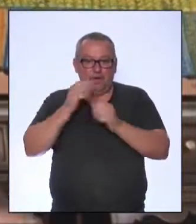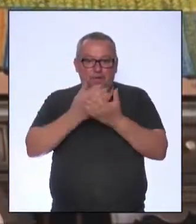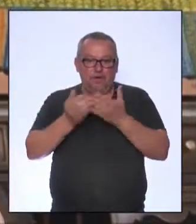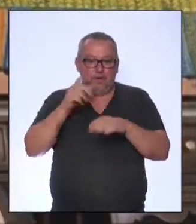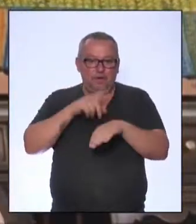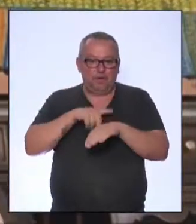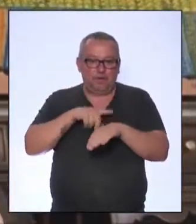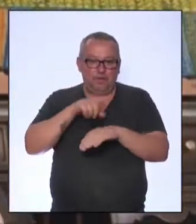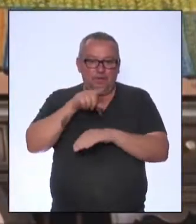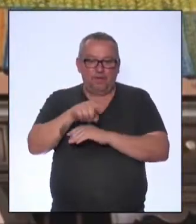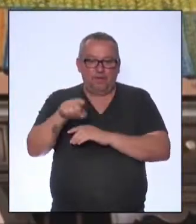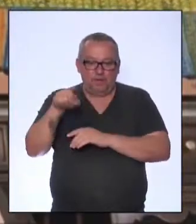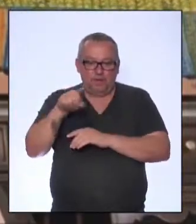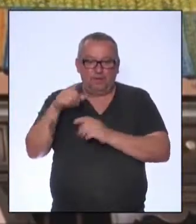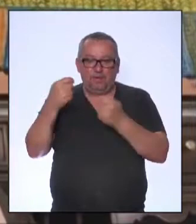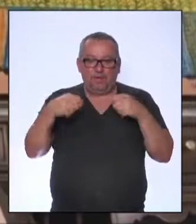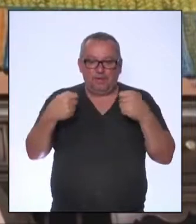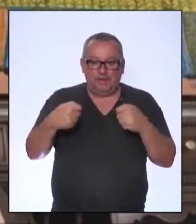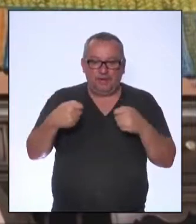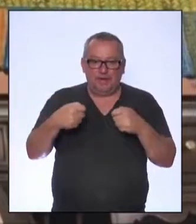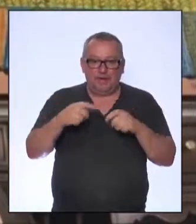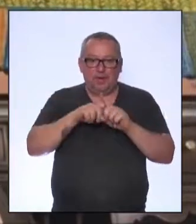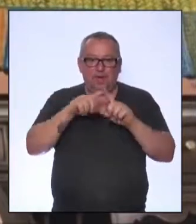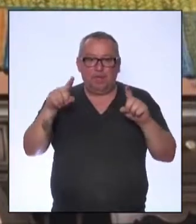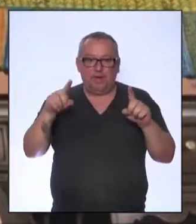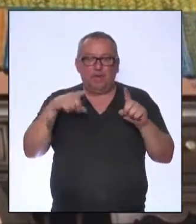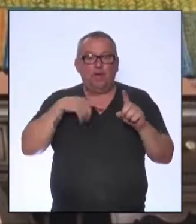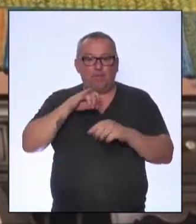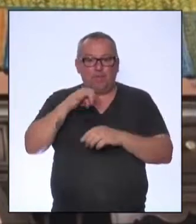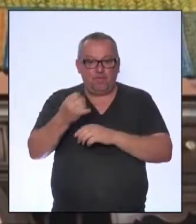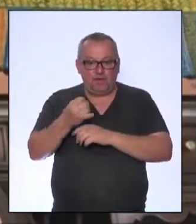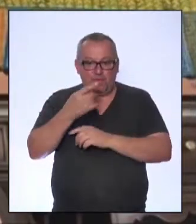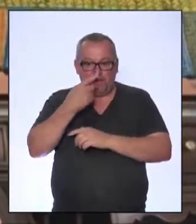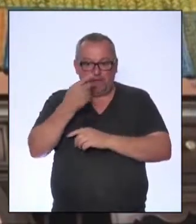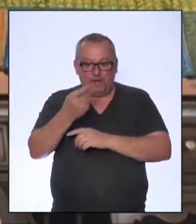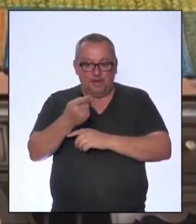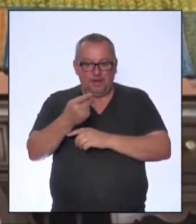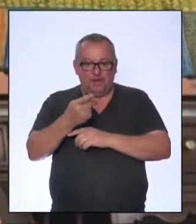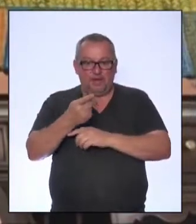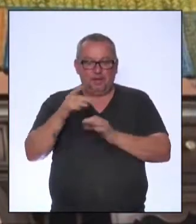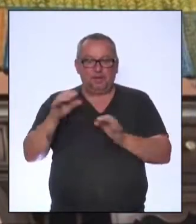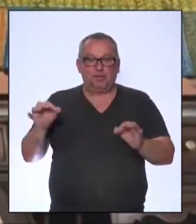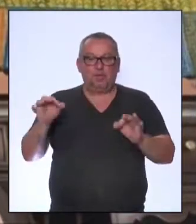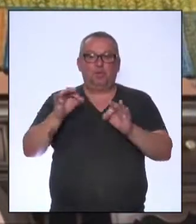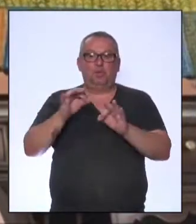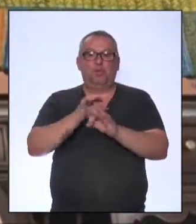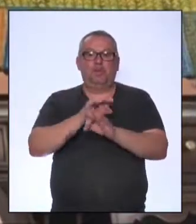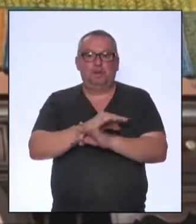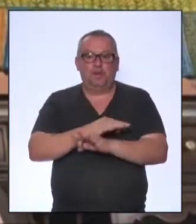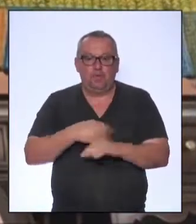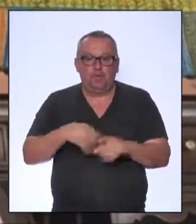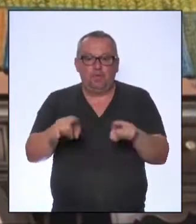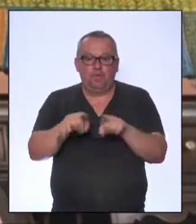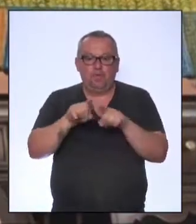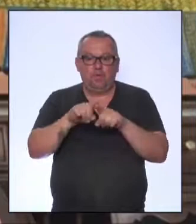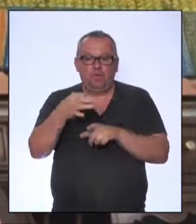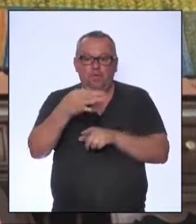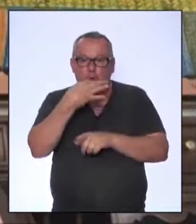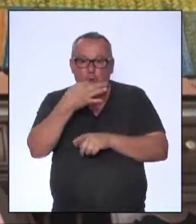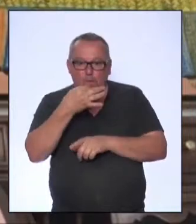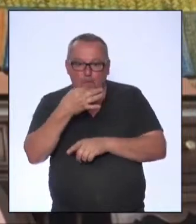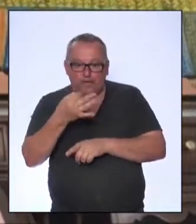você precisar, mas aproveita para fazer as suas considerações finais, dá